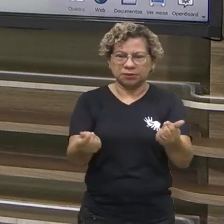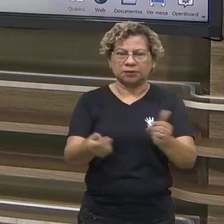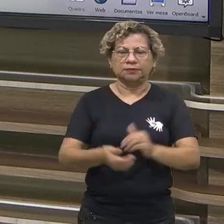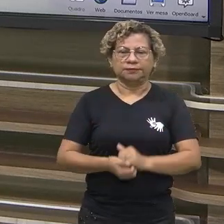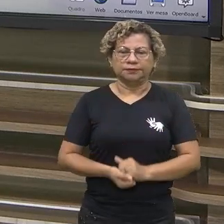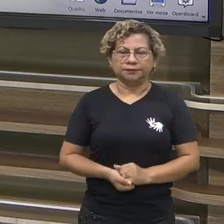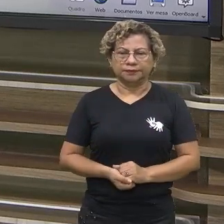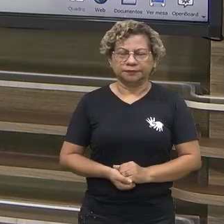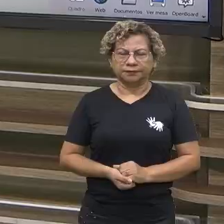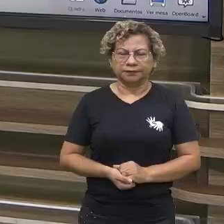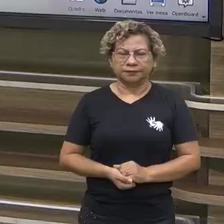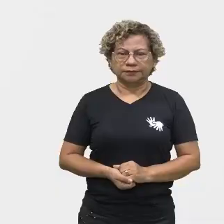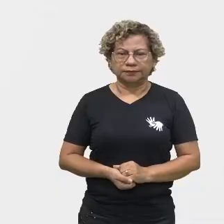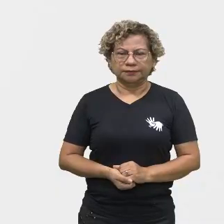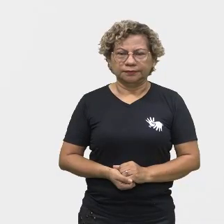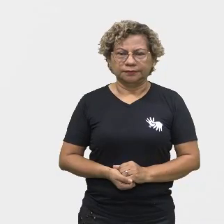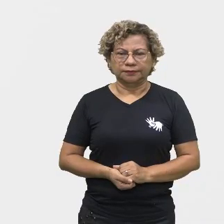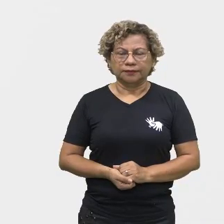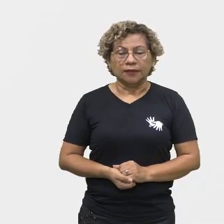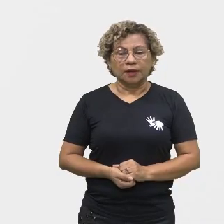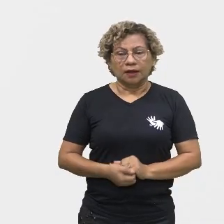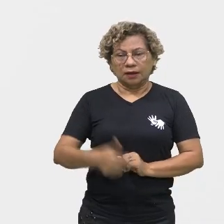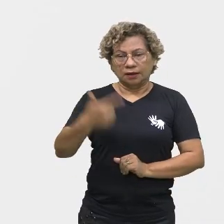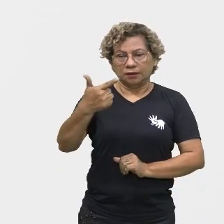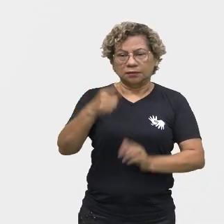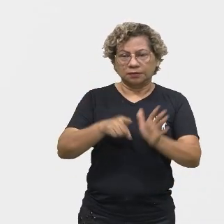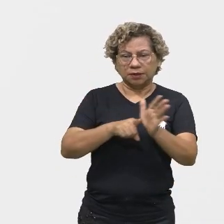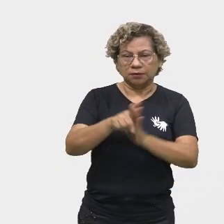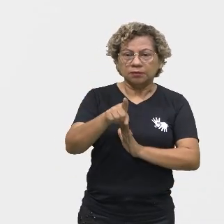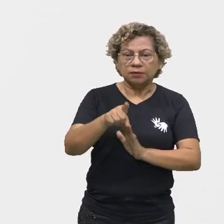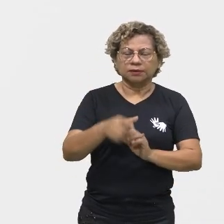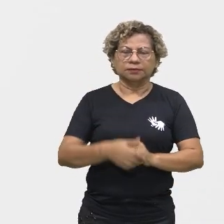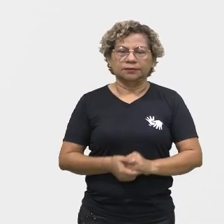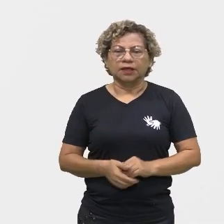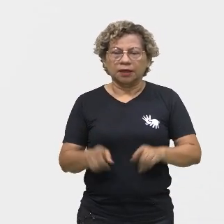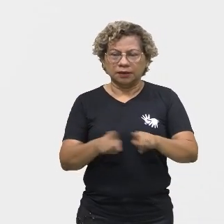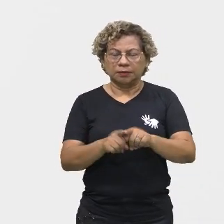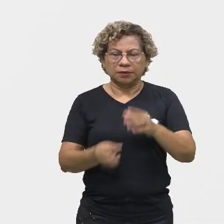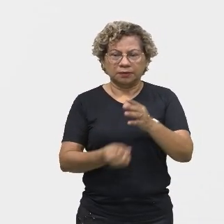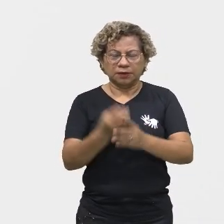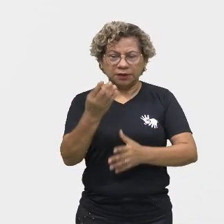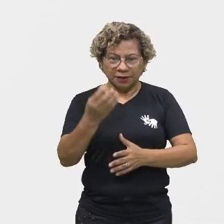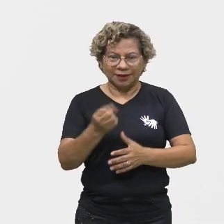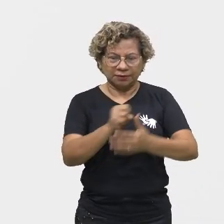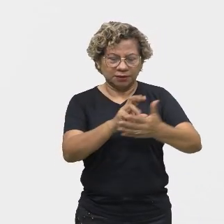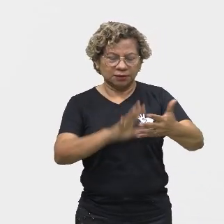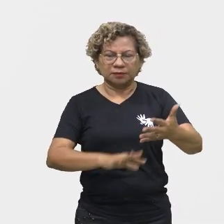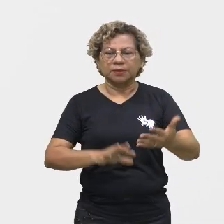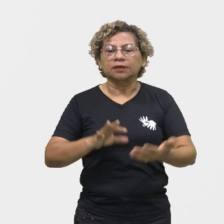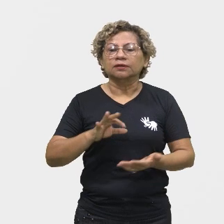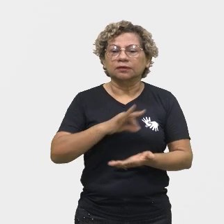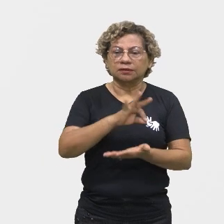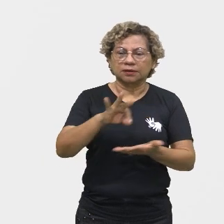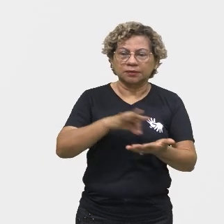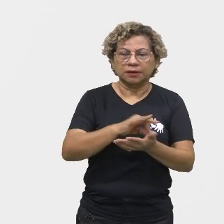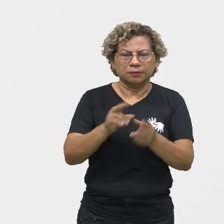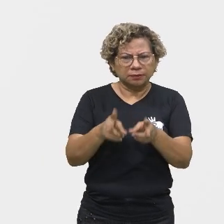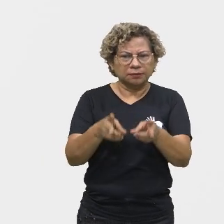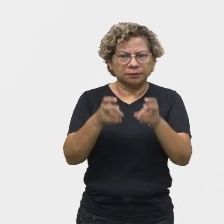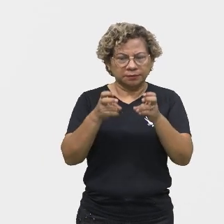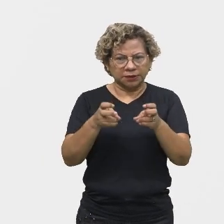Vamos para a nossa segunda questão agora. Também é uma questão nossa, do CMEAN. Vamos lá,